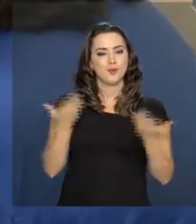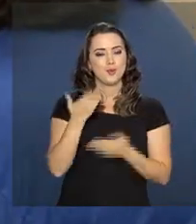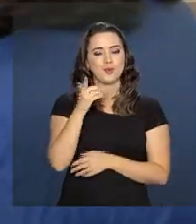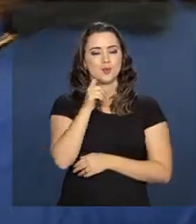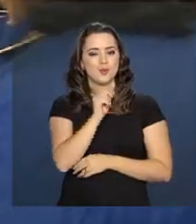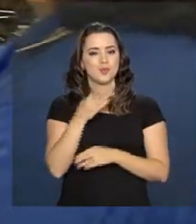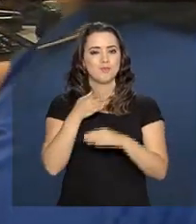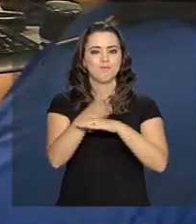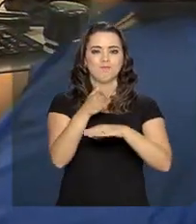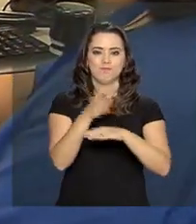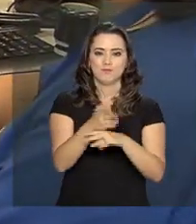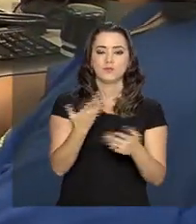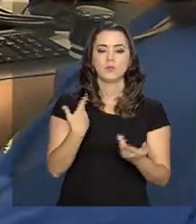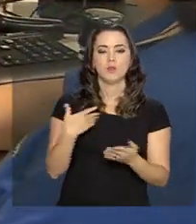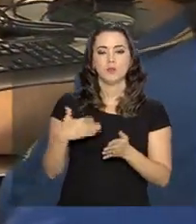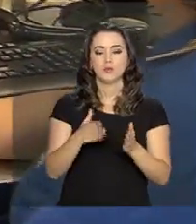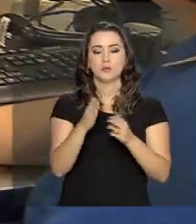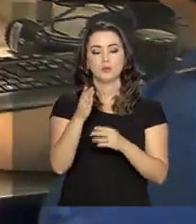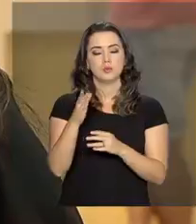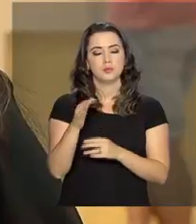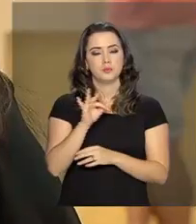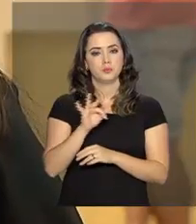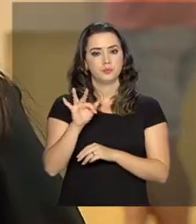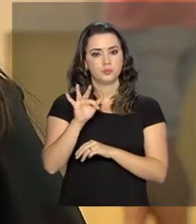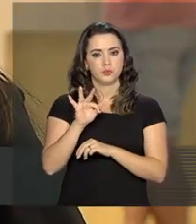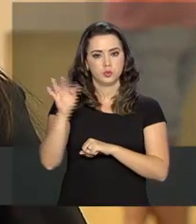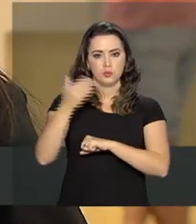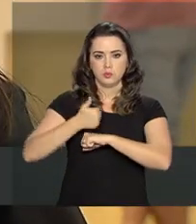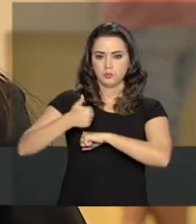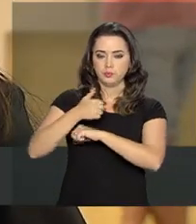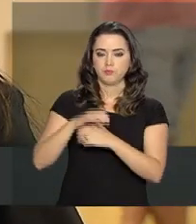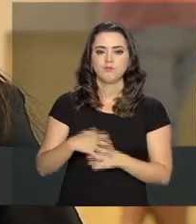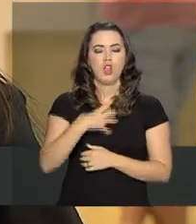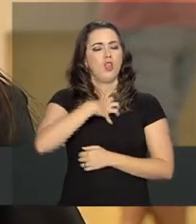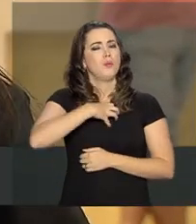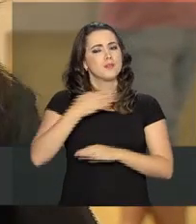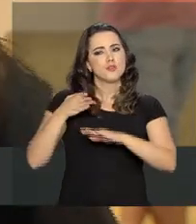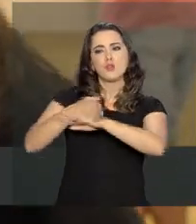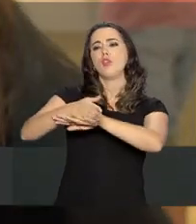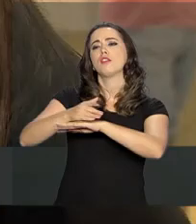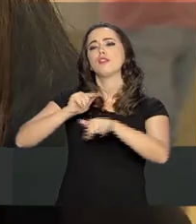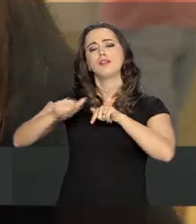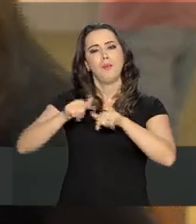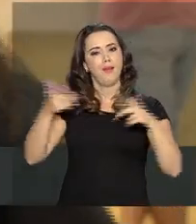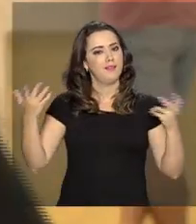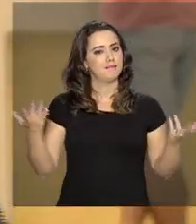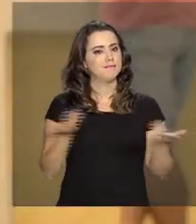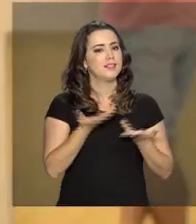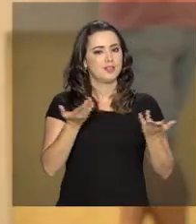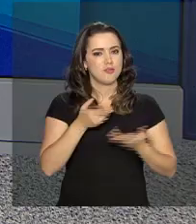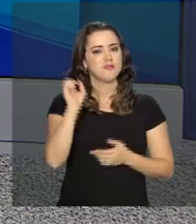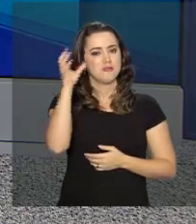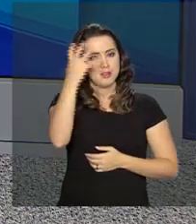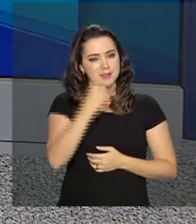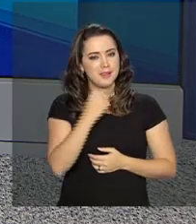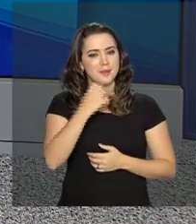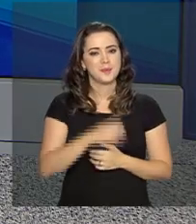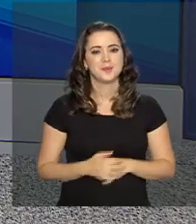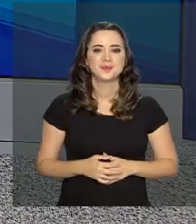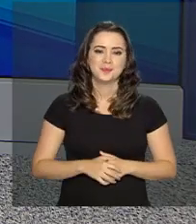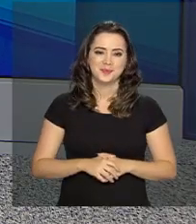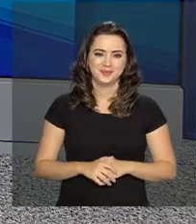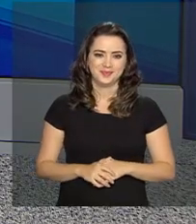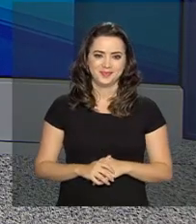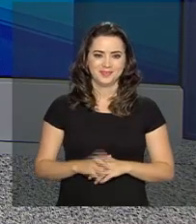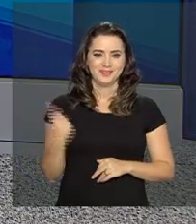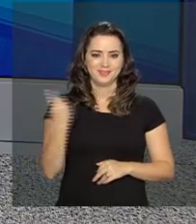o seu passaporte rumo a uma profissão. Eu me senti entrando no mercado de trabalho, né? Agora é sério.